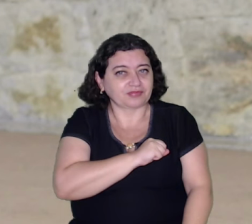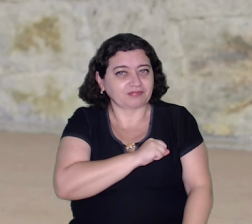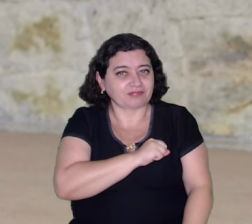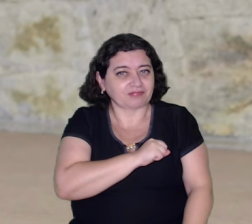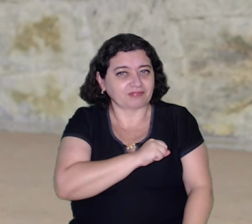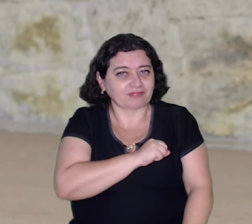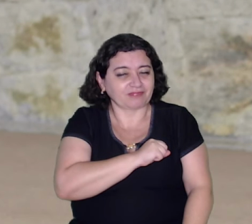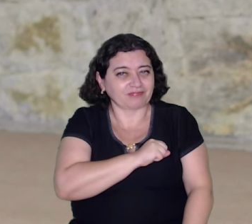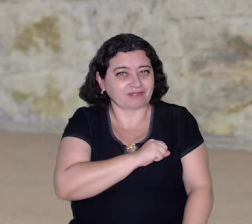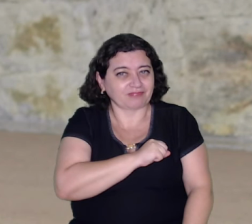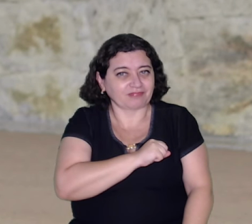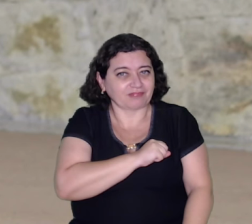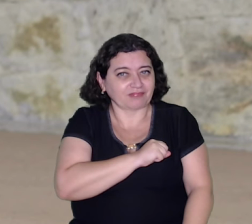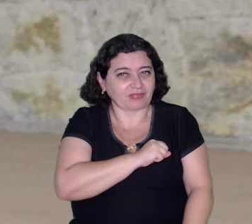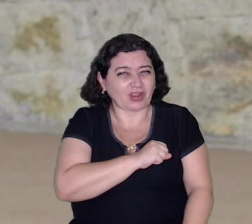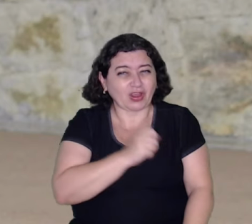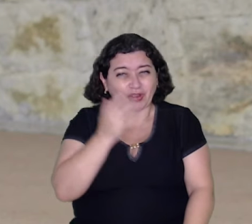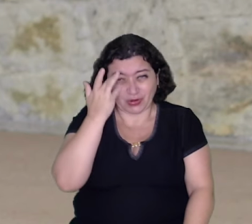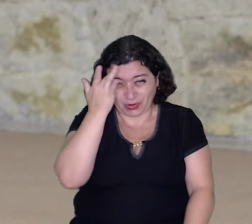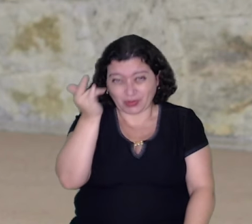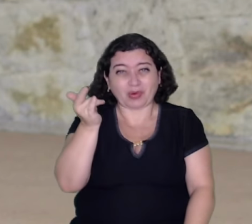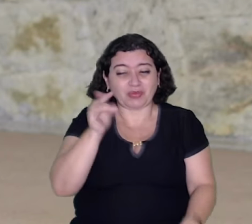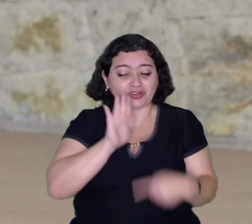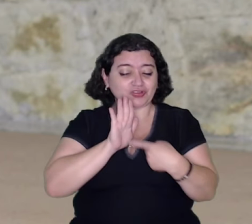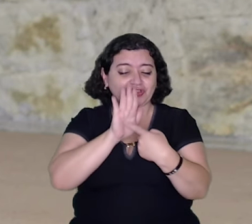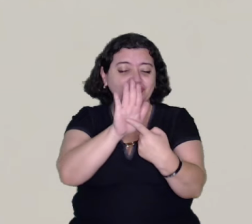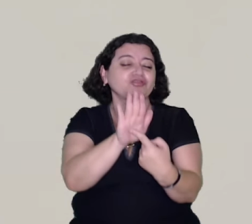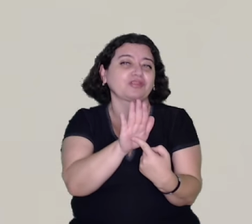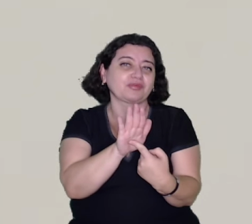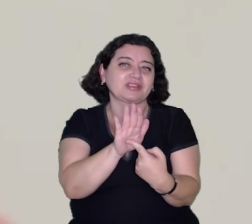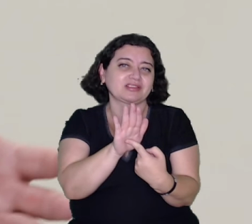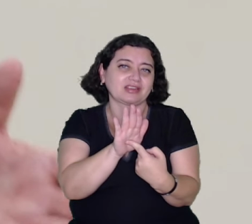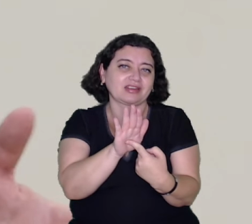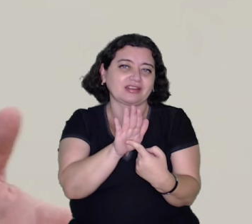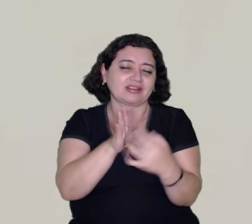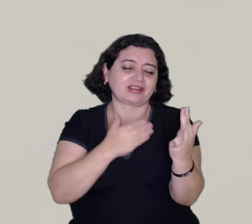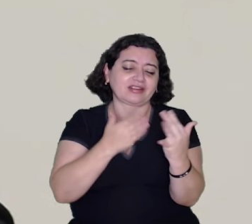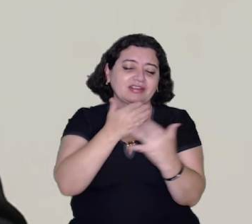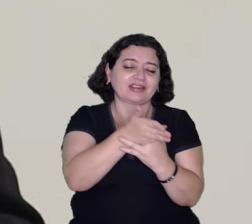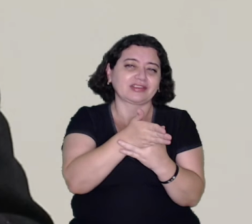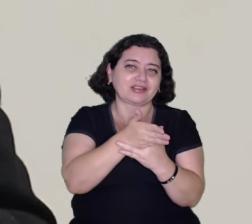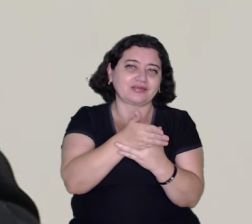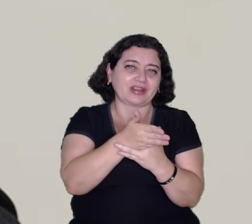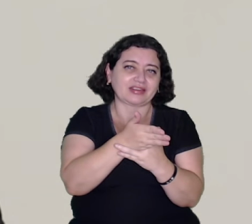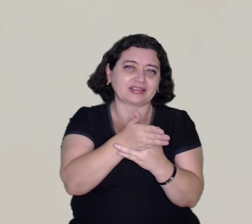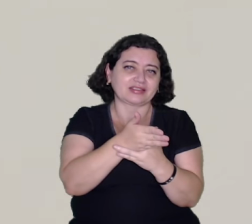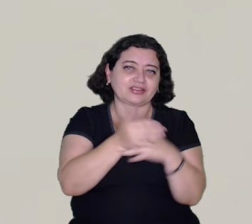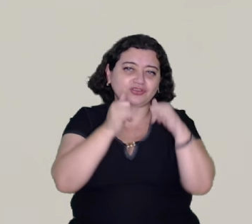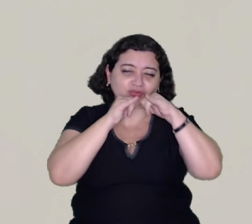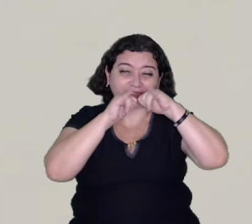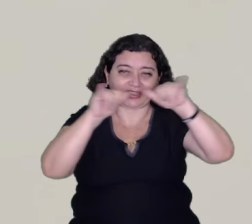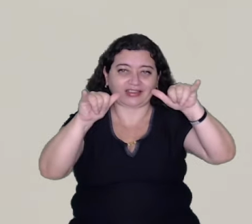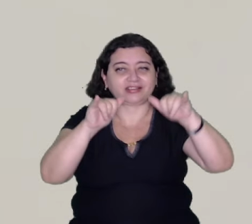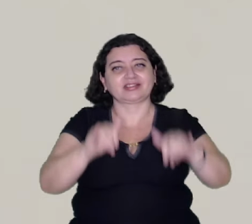naturalmente, nós vamos demonstrar isso através de uma